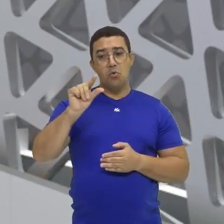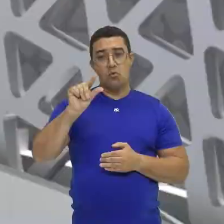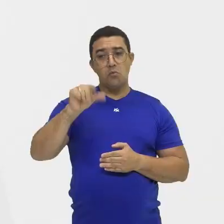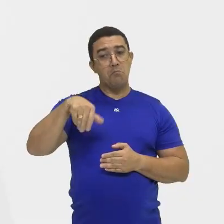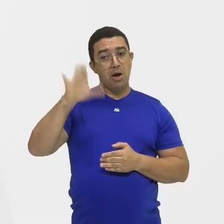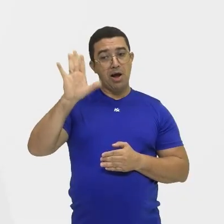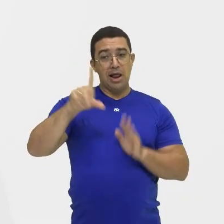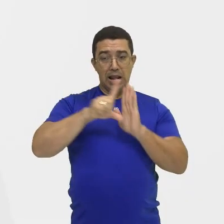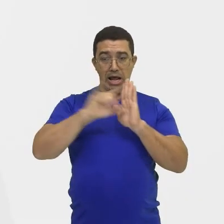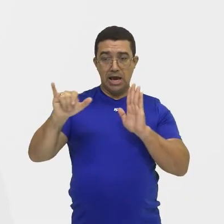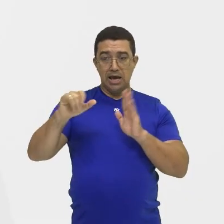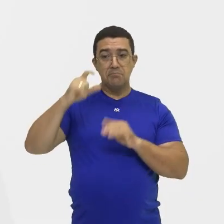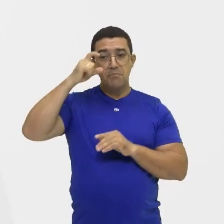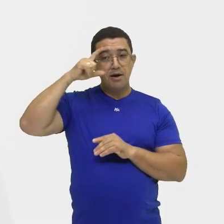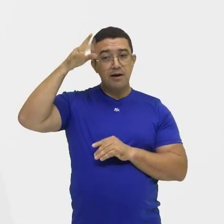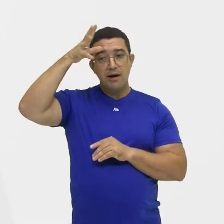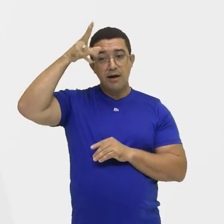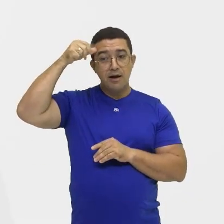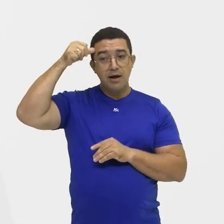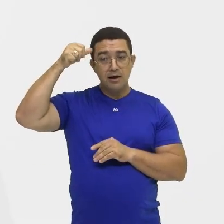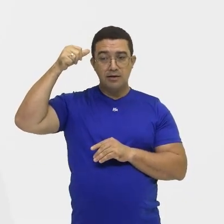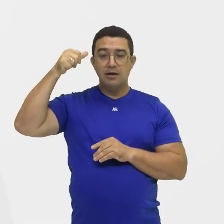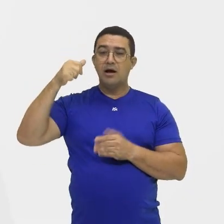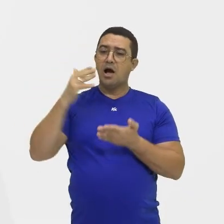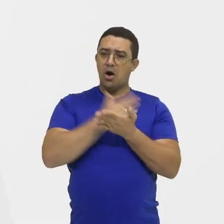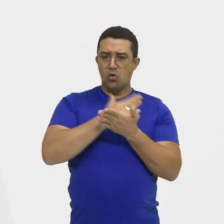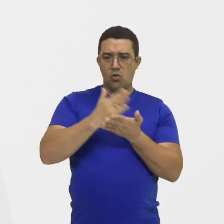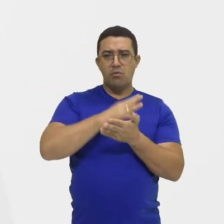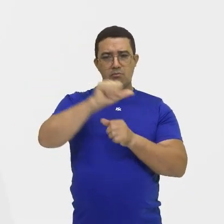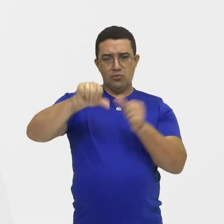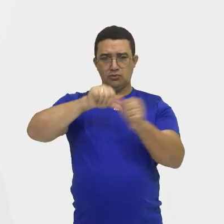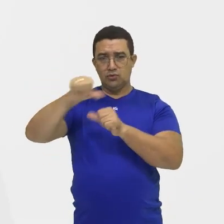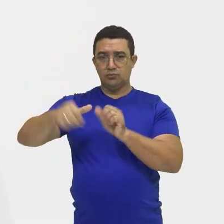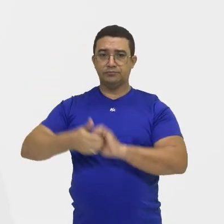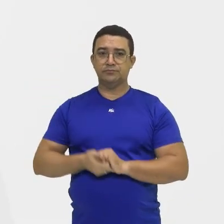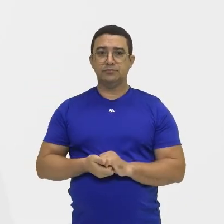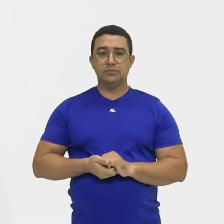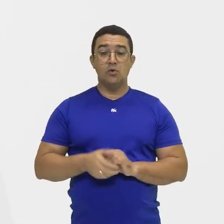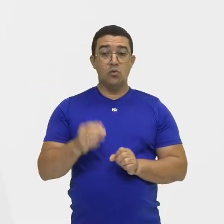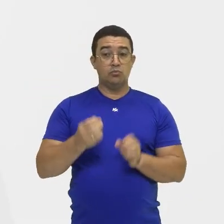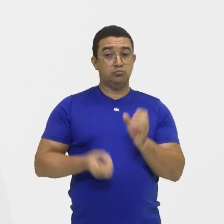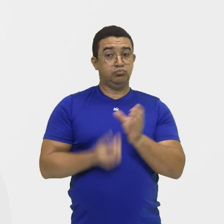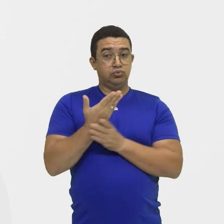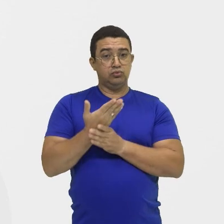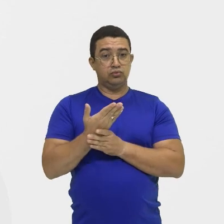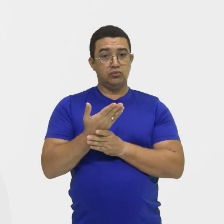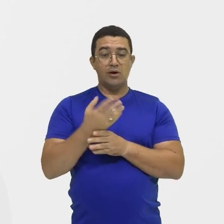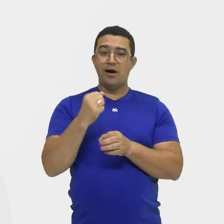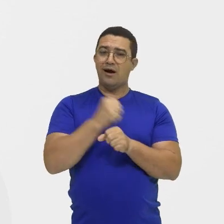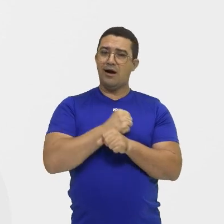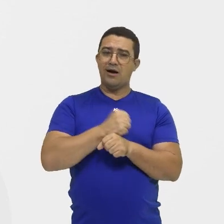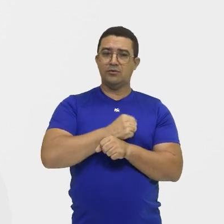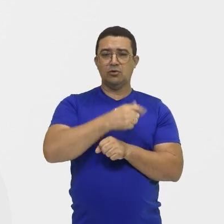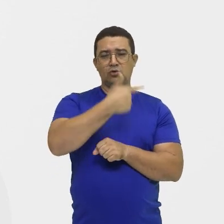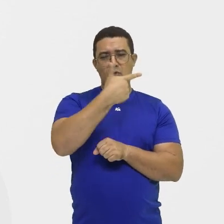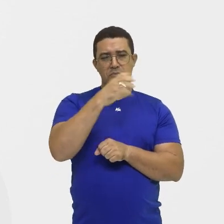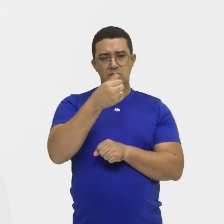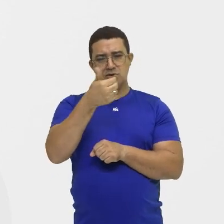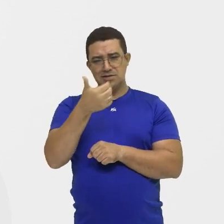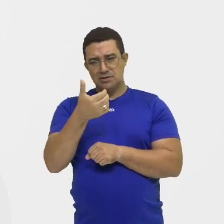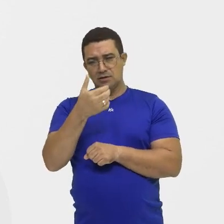Penha. Vamos lá? Algumas alterações que a lei sofreu, porque ela foi publicada em 2006. De lá para